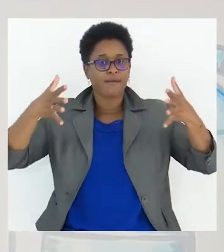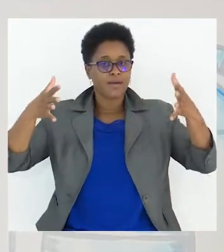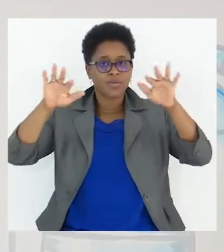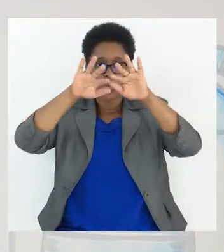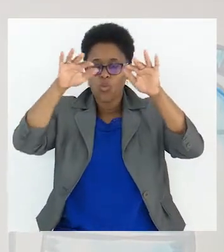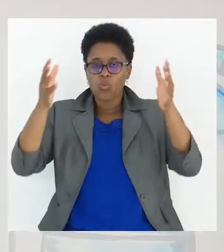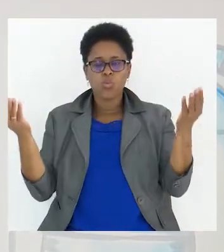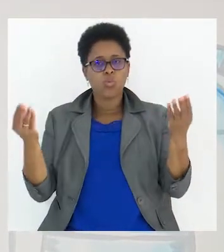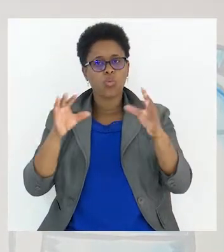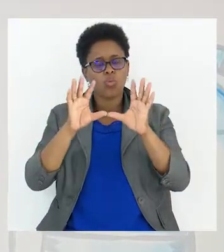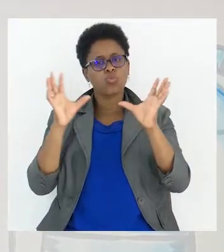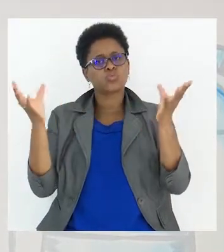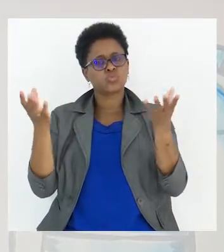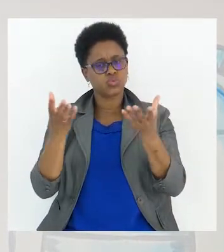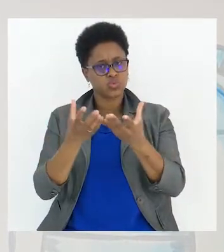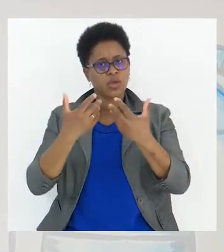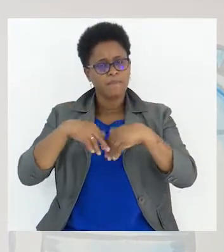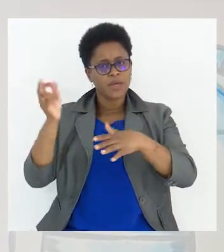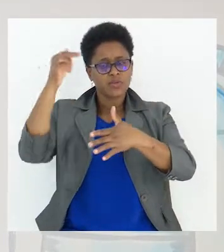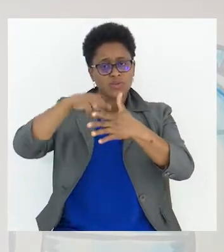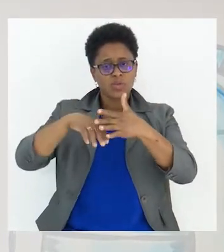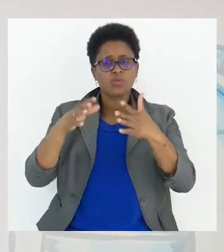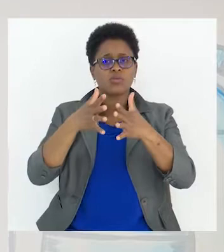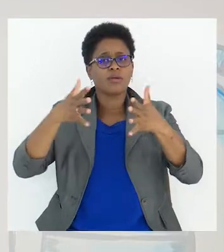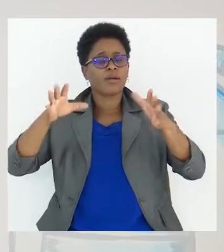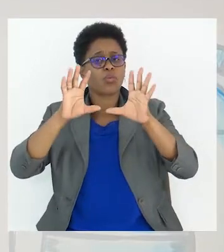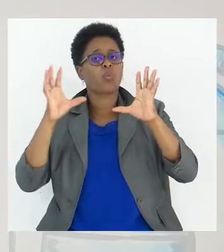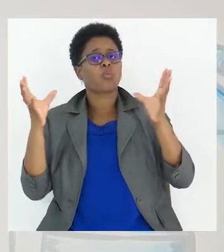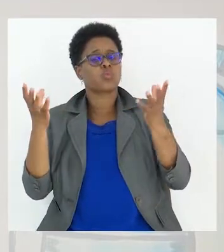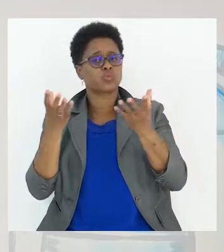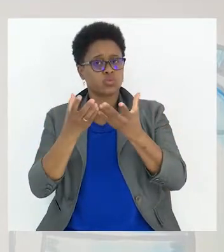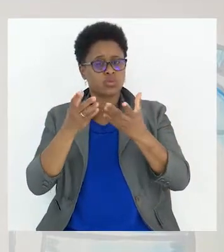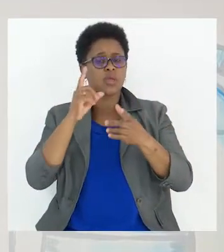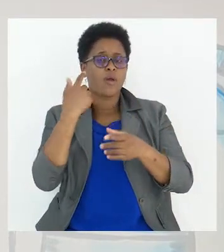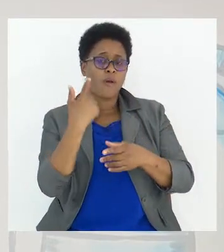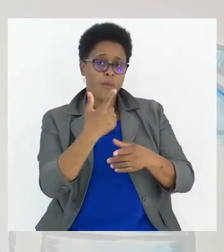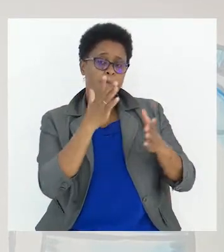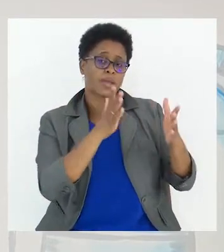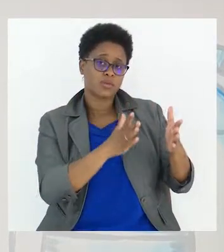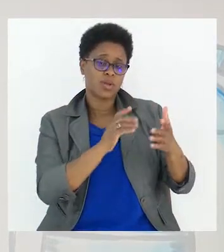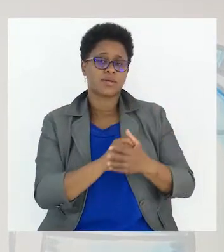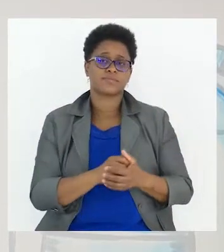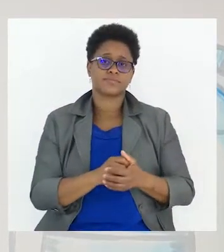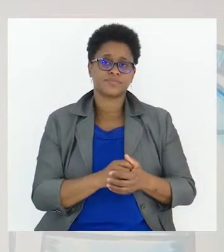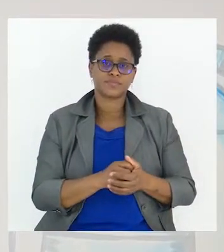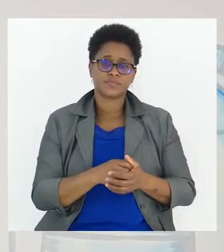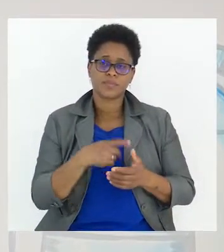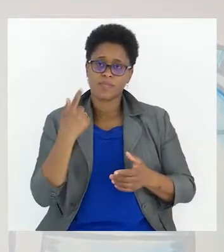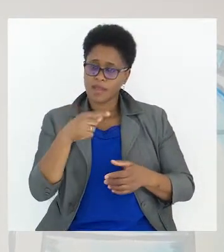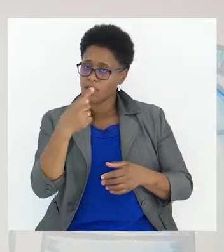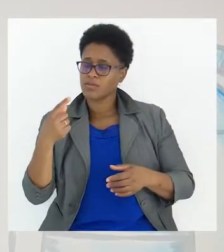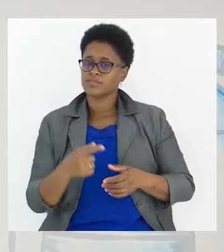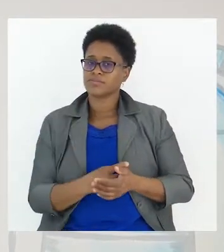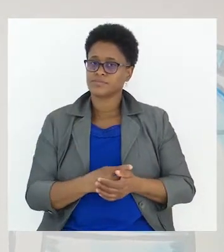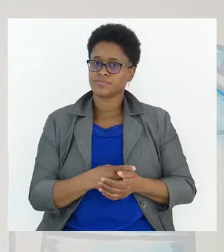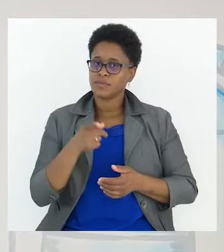conjunto. Mas dentro daquele grande conjunto há particularidades, cada coisa no seu lugar. Cada isso é o pingo. Então vamos